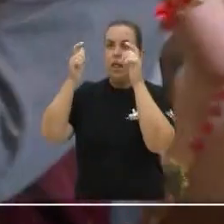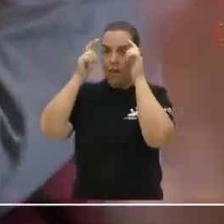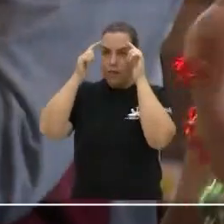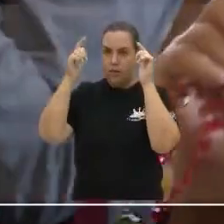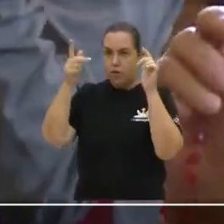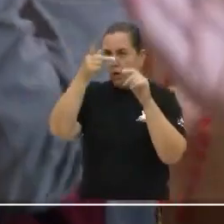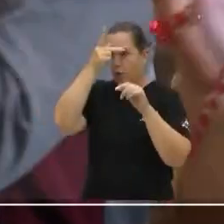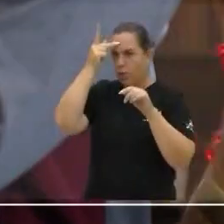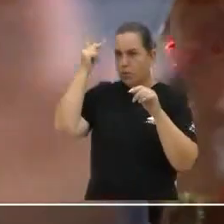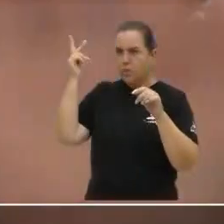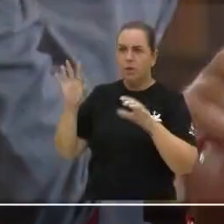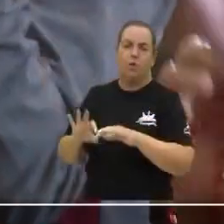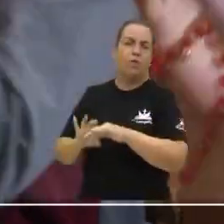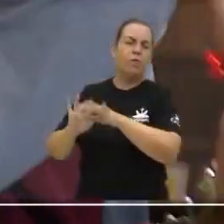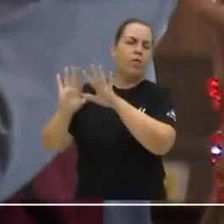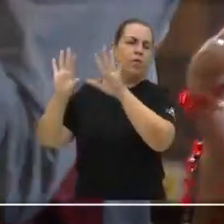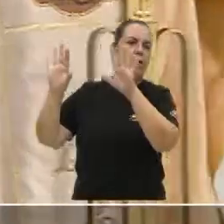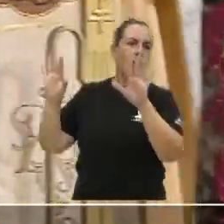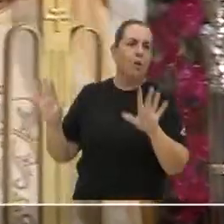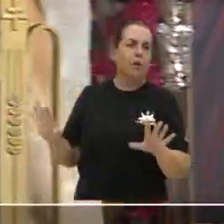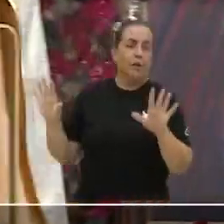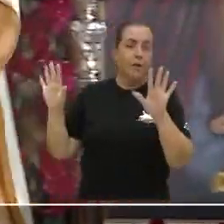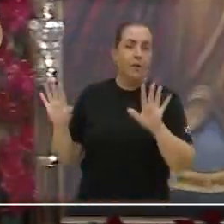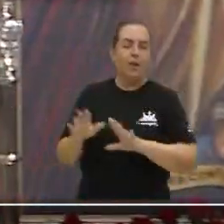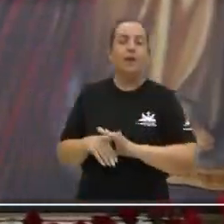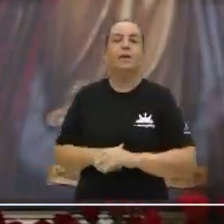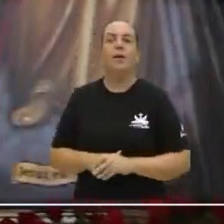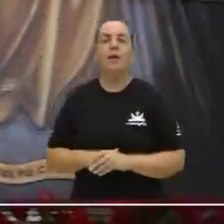rei celeste, os que foram